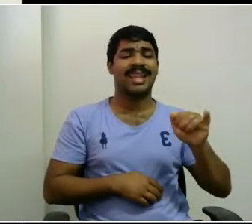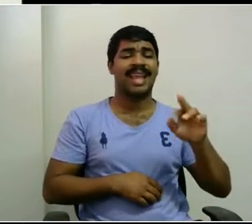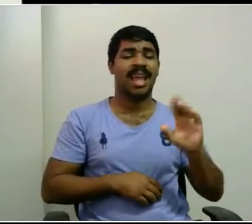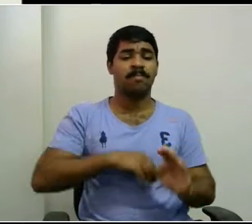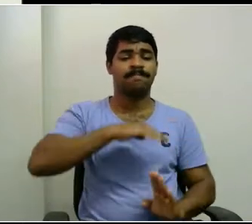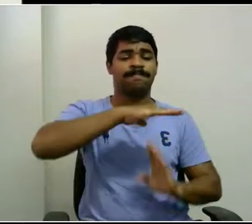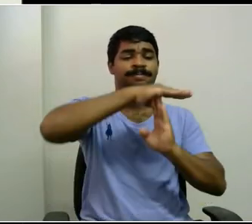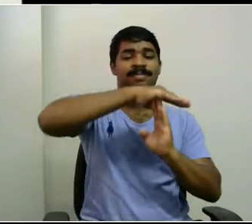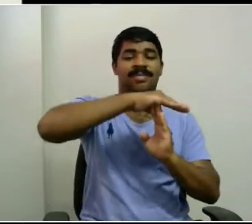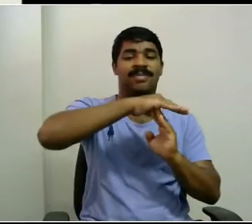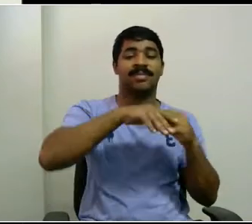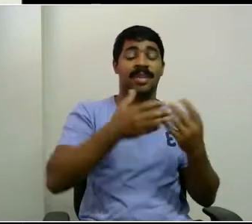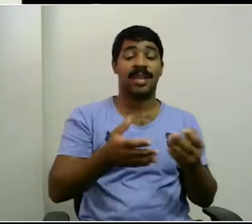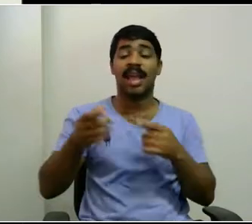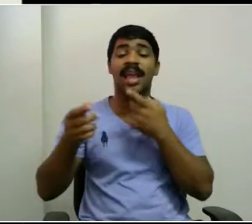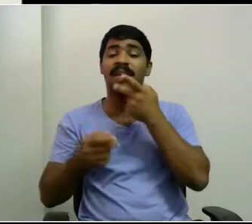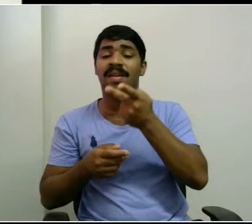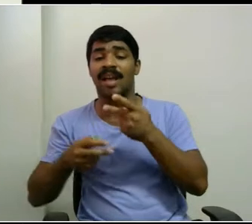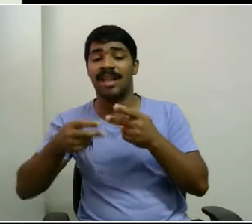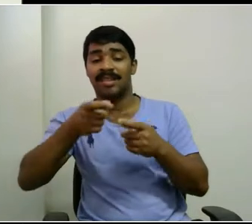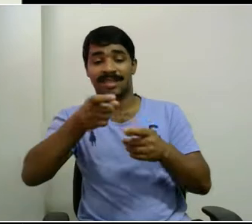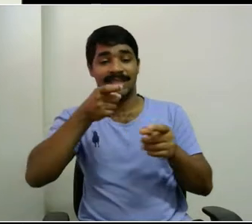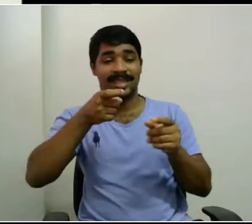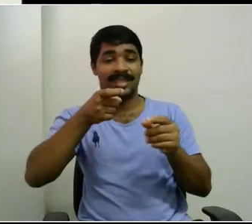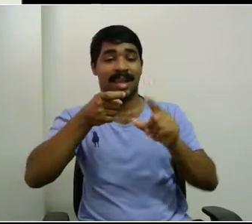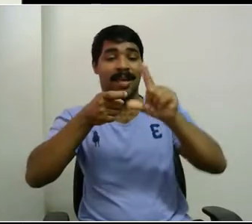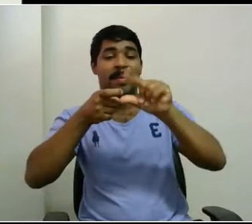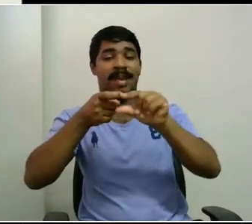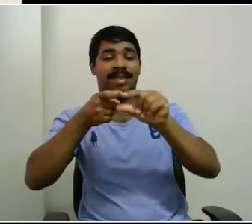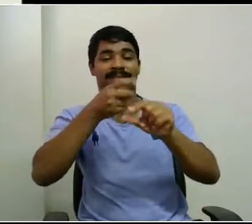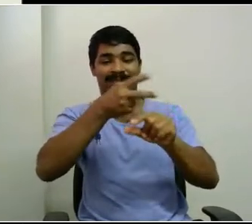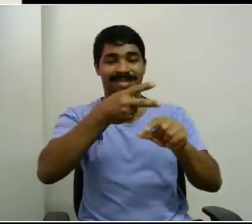que 20, qual é o maior inteiro menor que 20? É o 19. Tá?